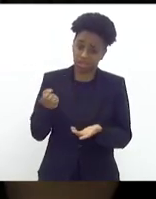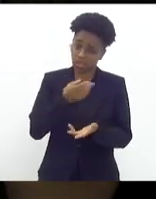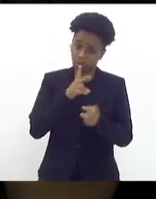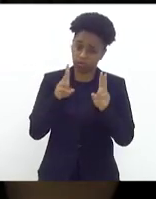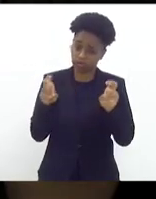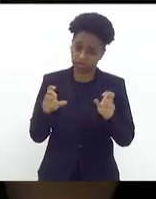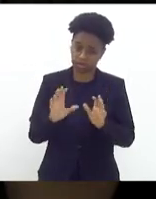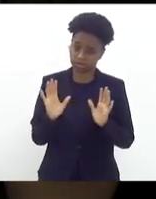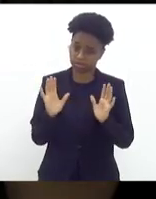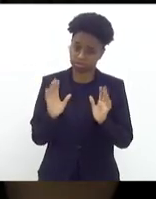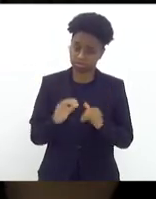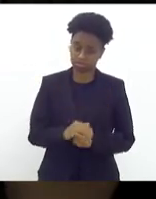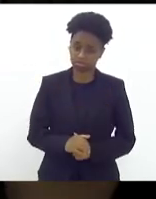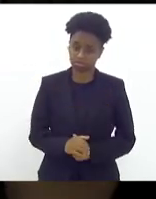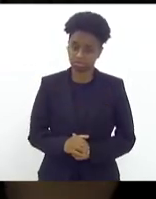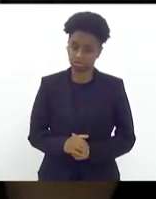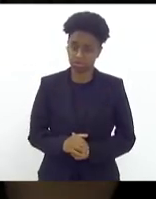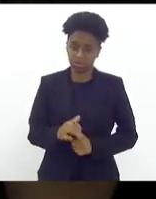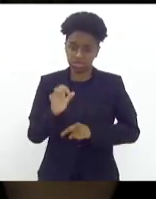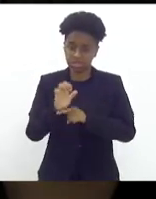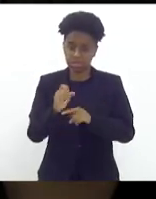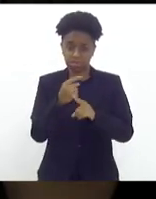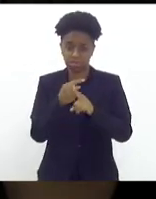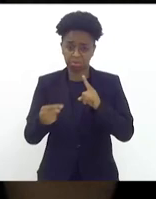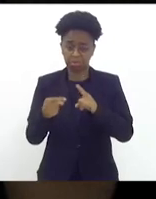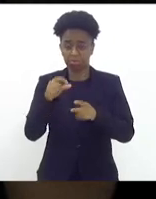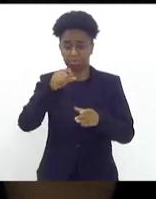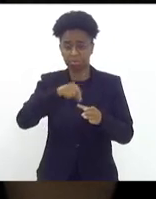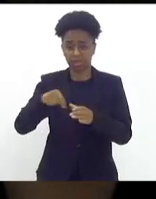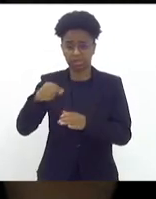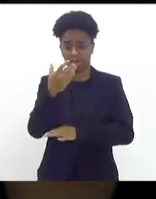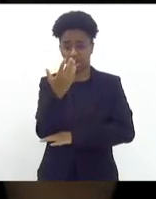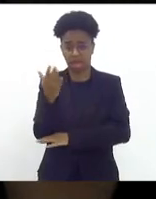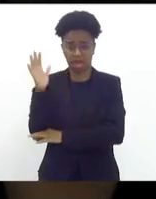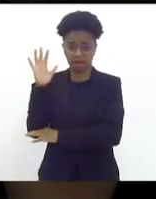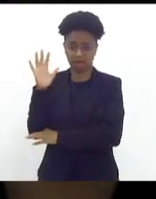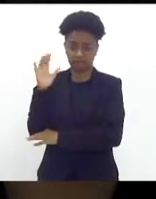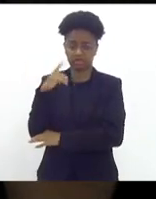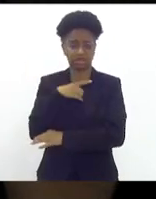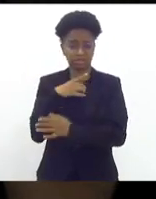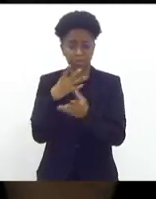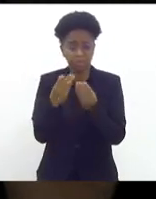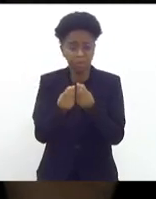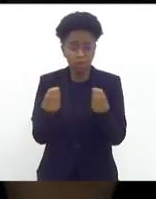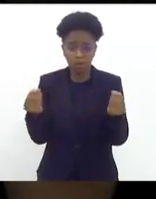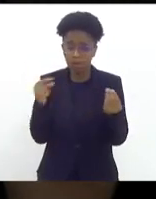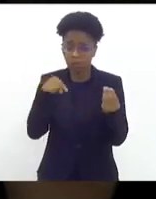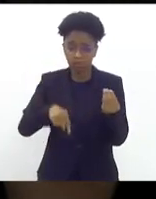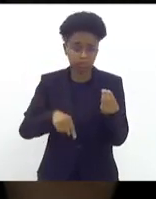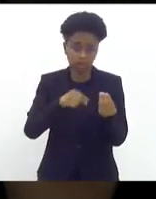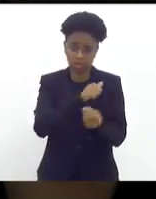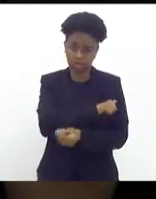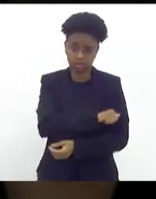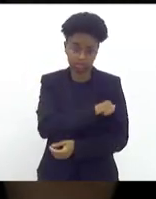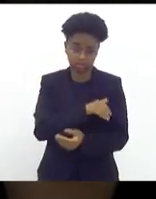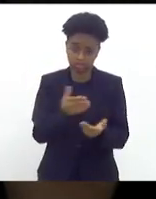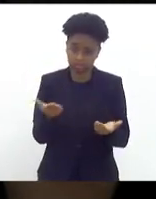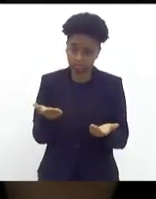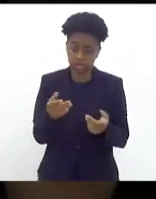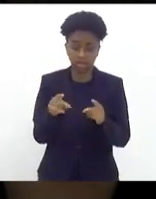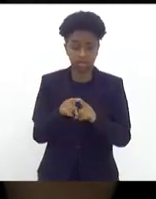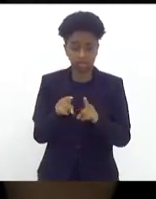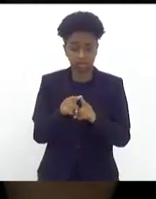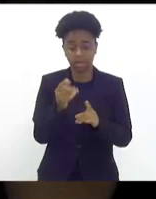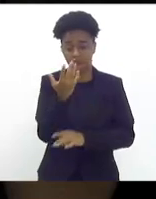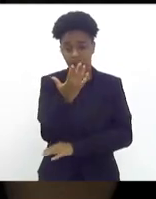Projeto o Estado proibir um plantio de uma árvore que tem... aos milhares aqui nesse próprio estado, e esta